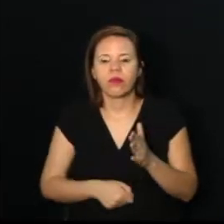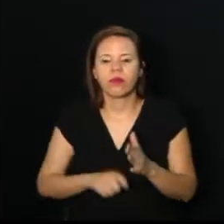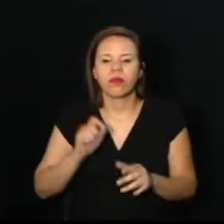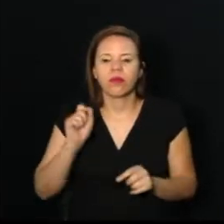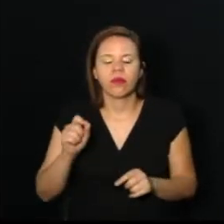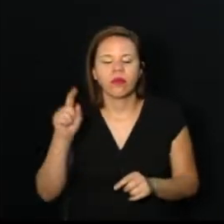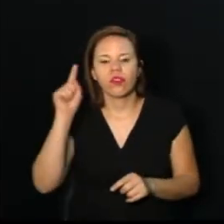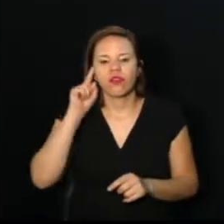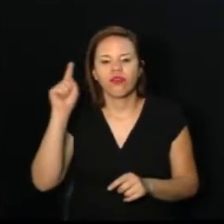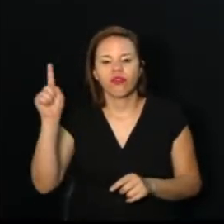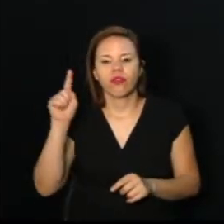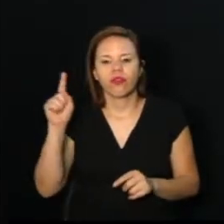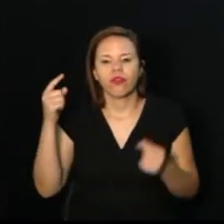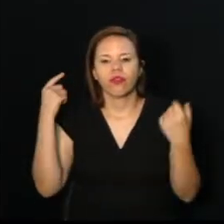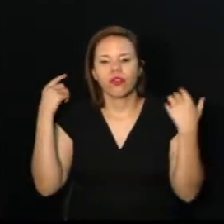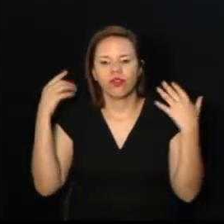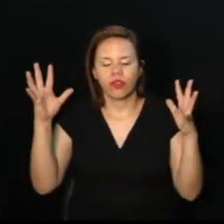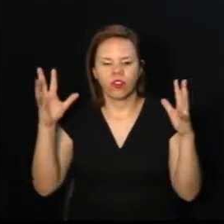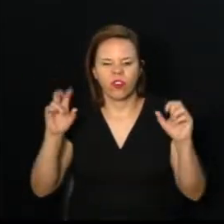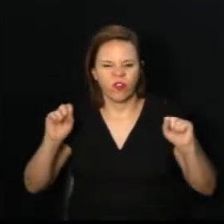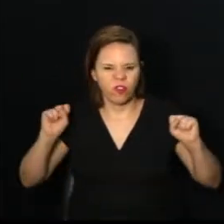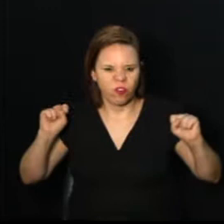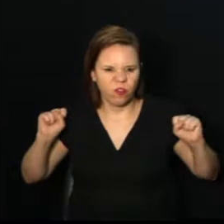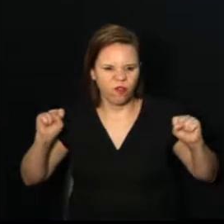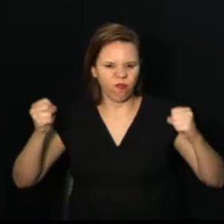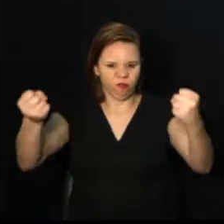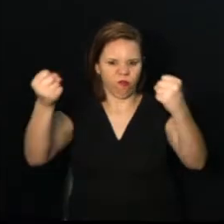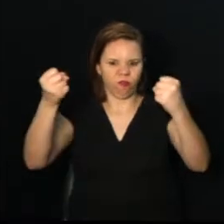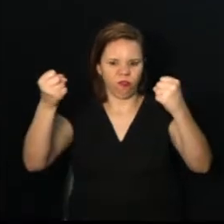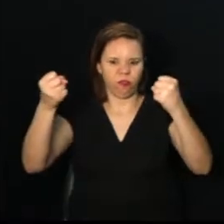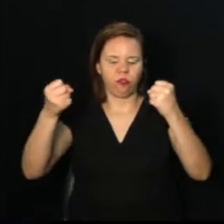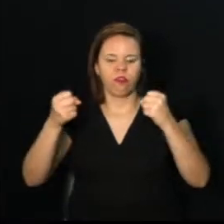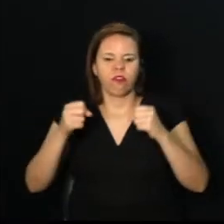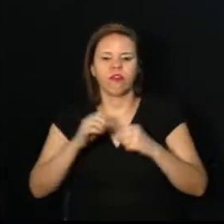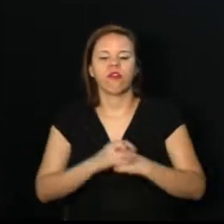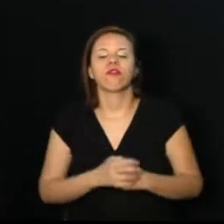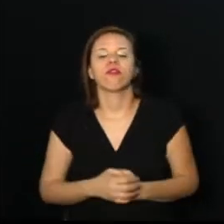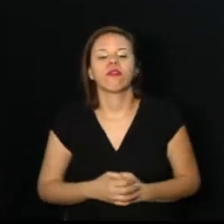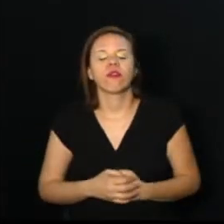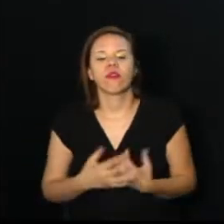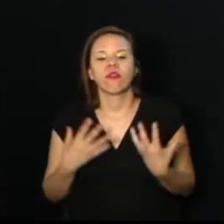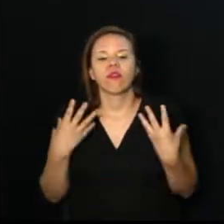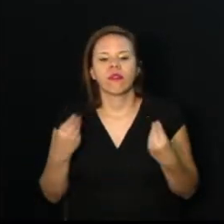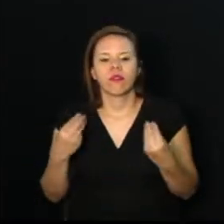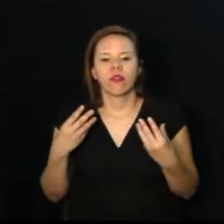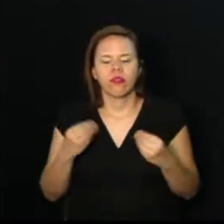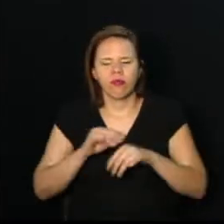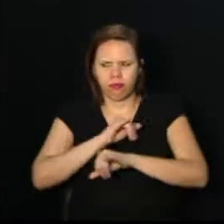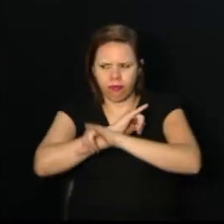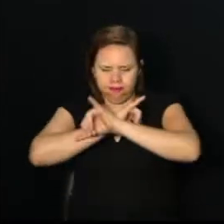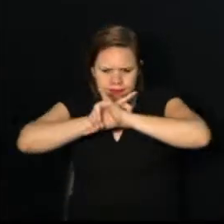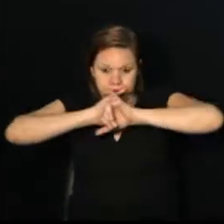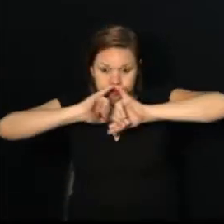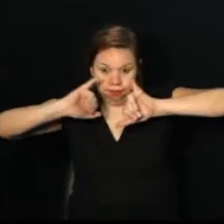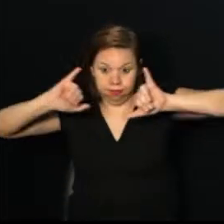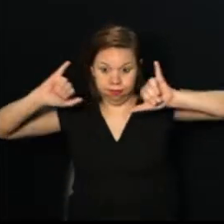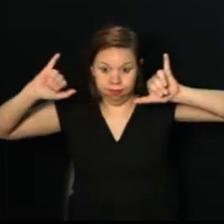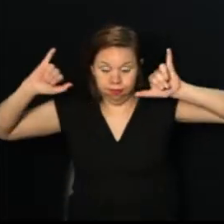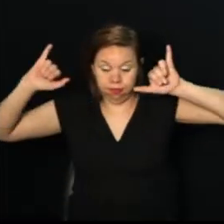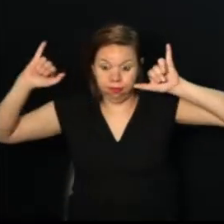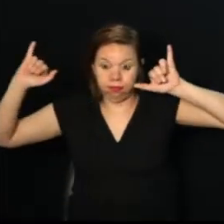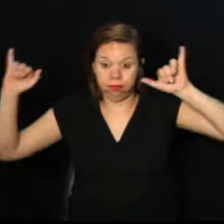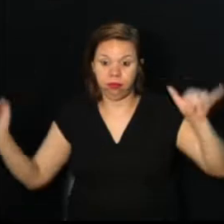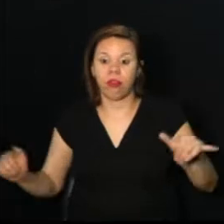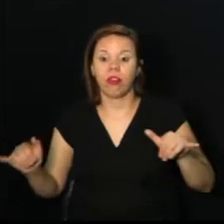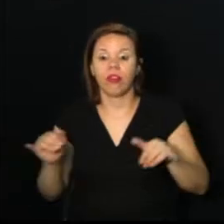esse dia seja fortalecido e seja muito divulgado.